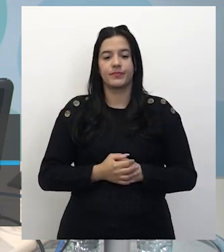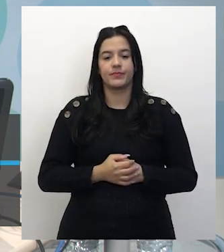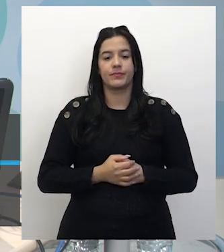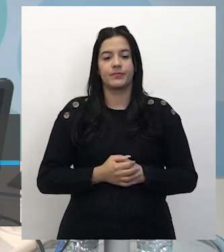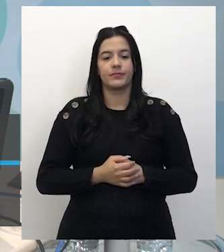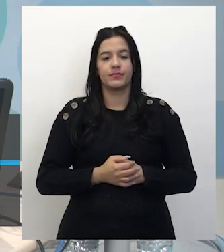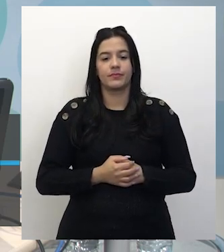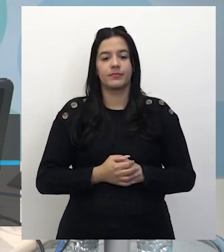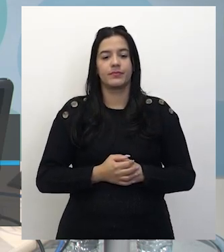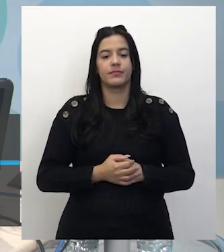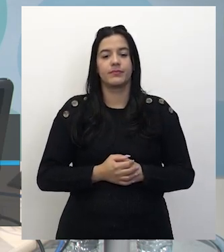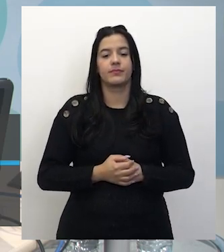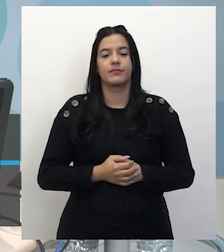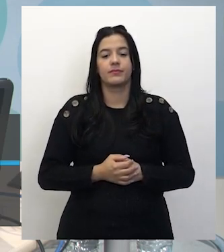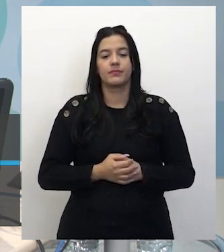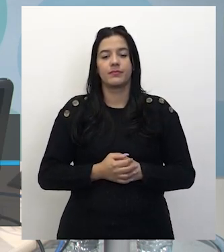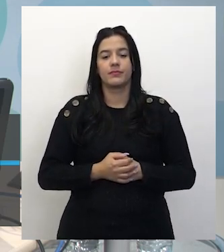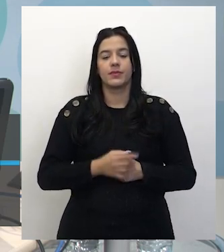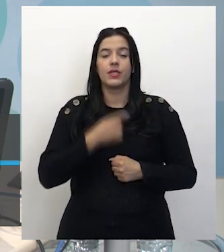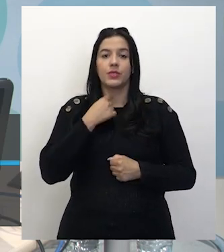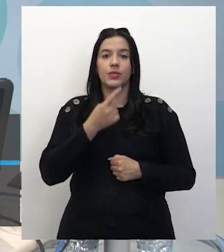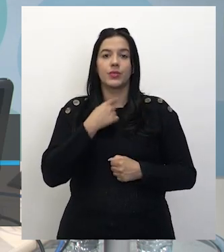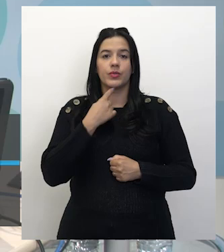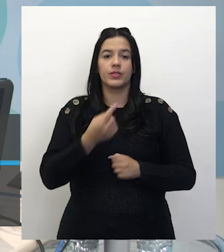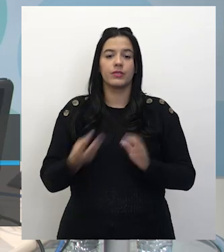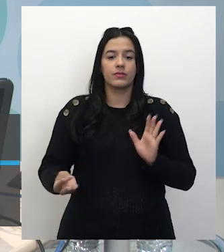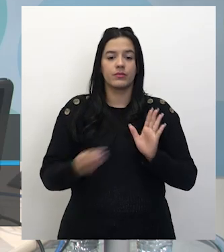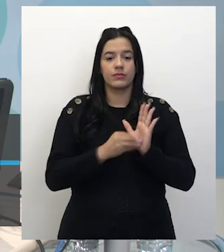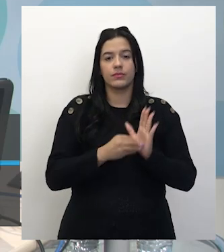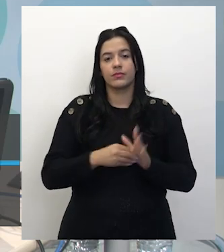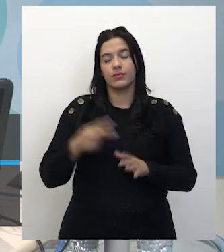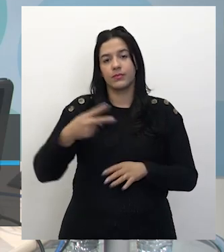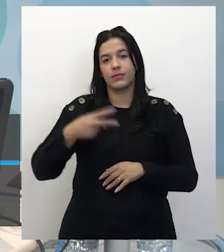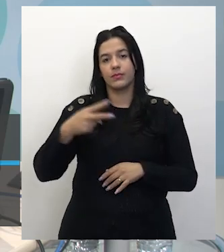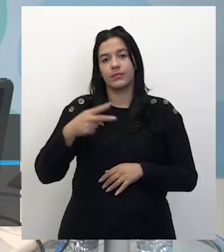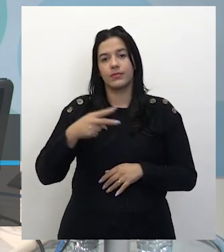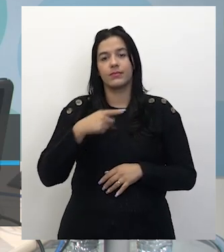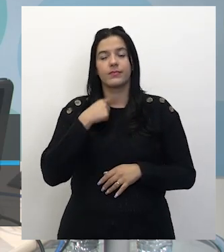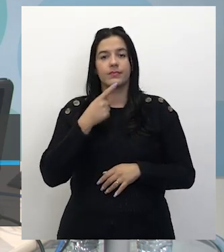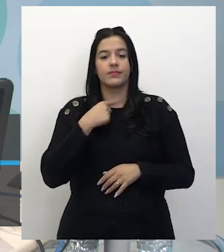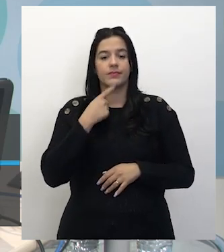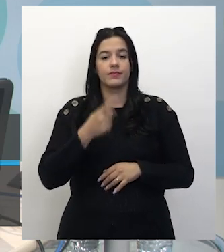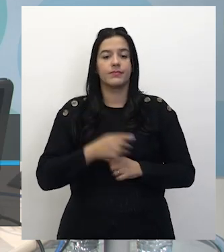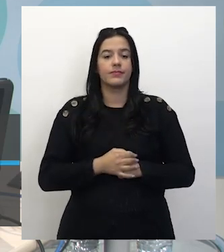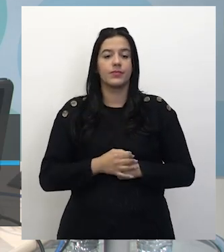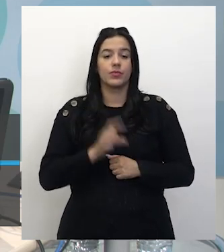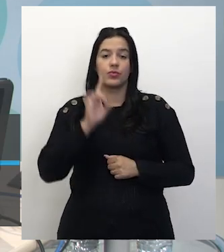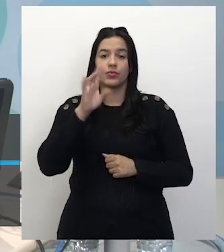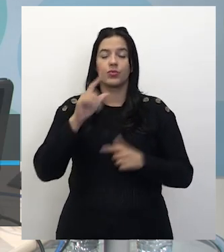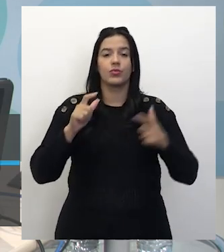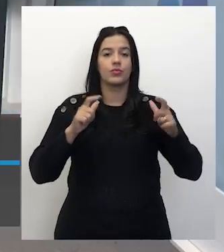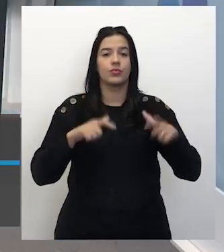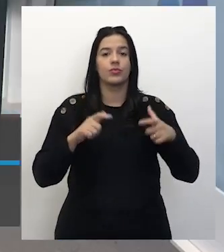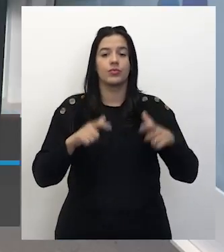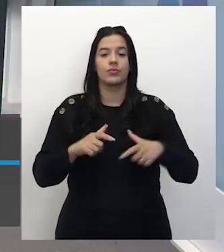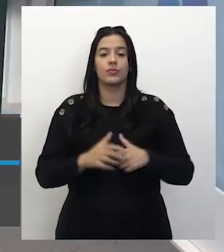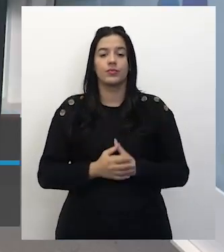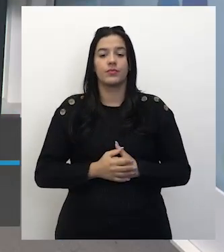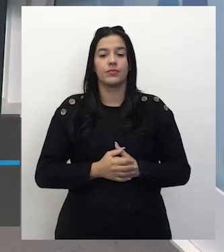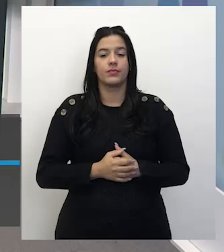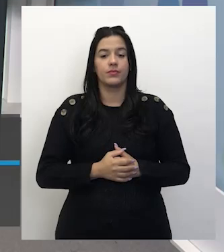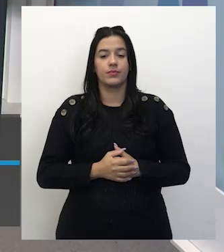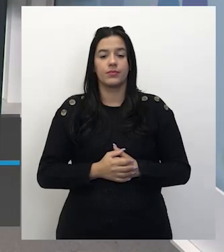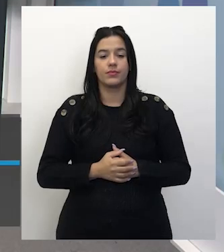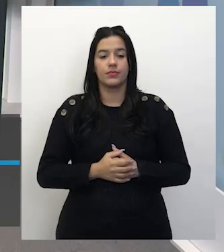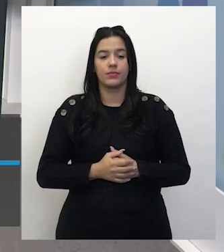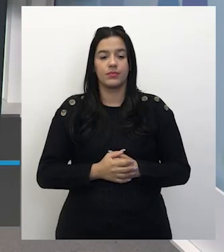A seca no Ceará, acho que eles não conseguiram responder a segunda. Tá, Só estão falando do lugar, por enquanto. Tá, vamos... Vai